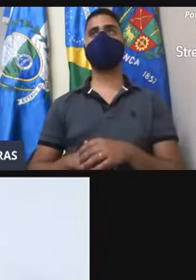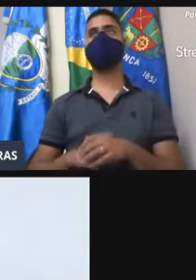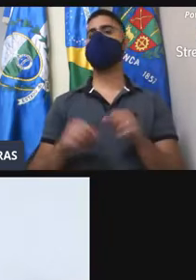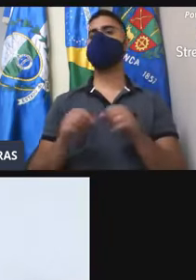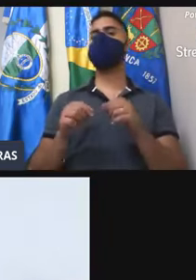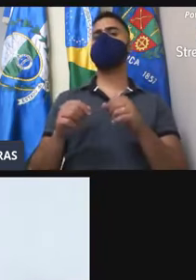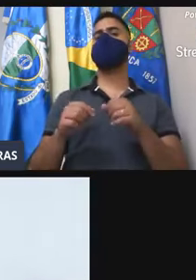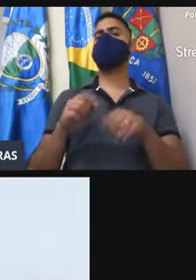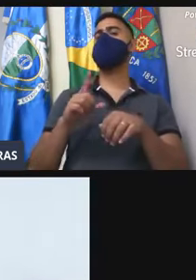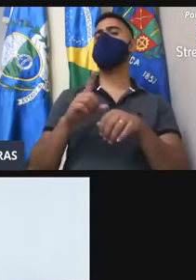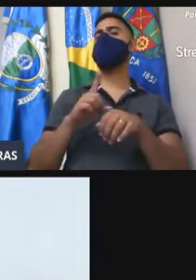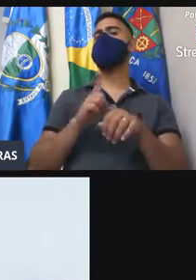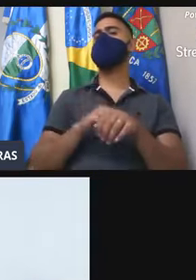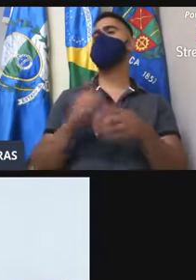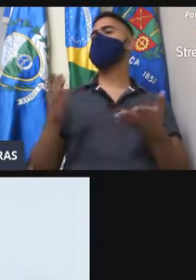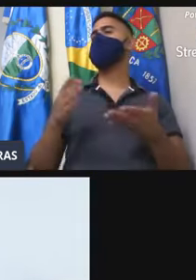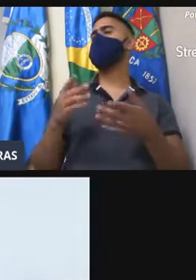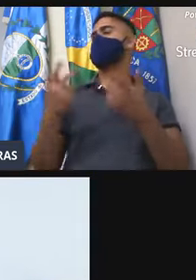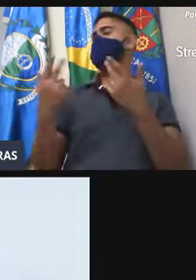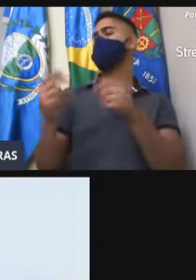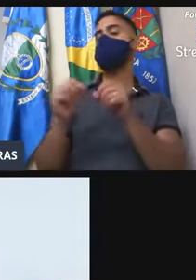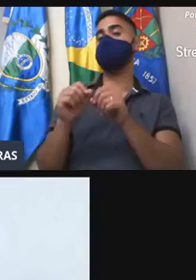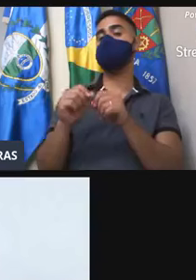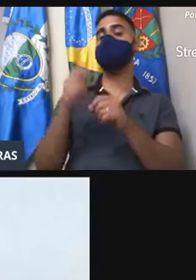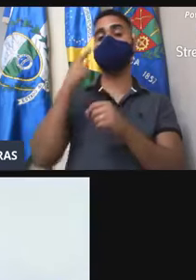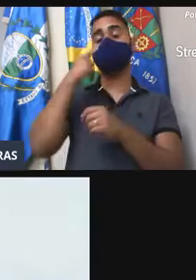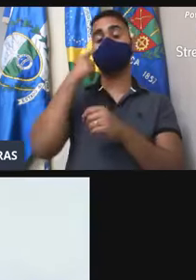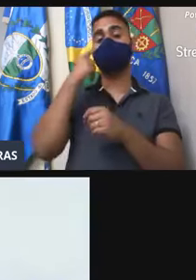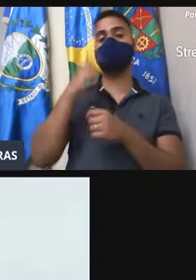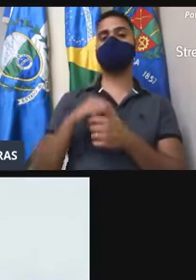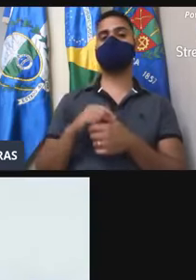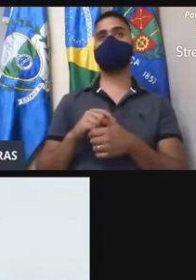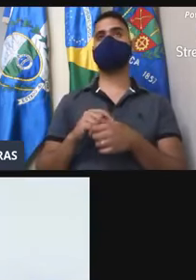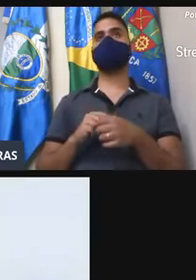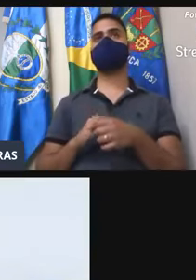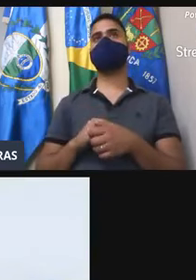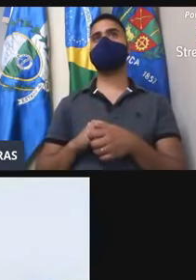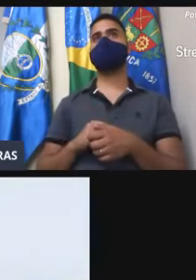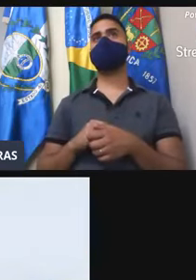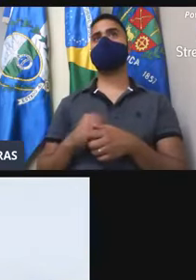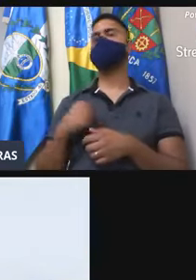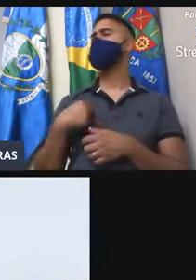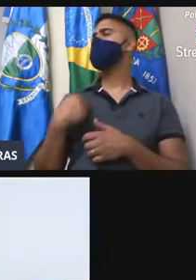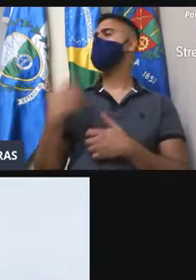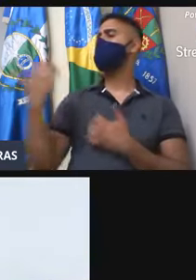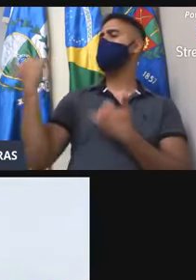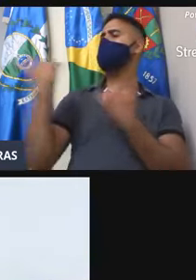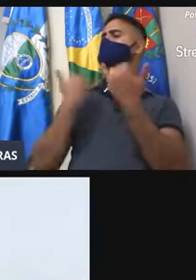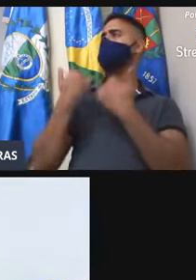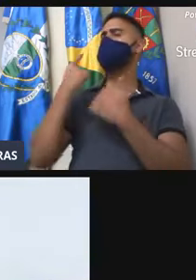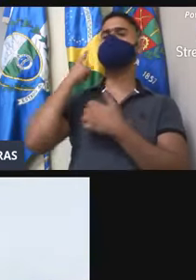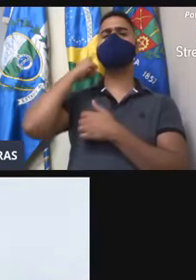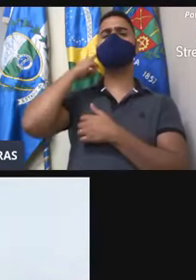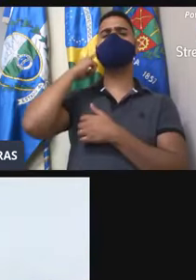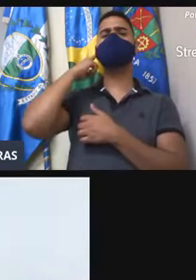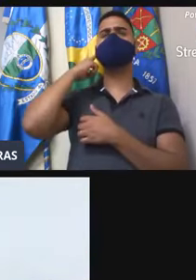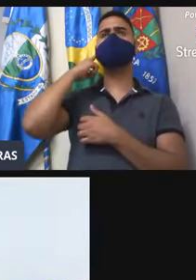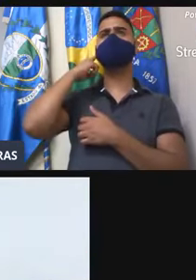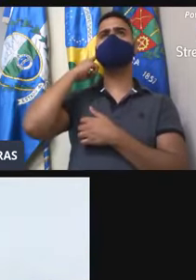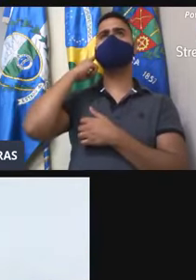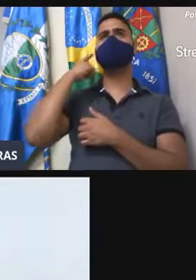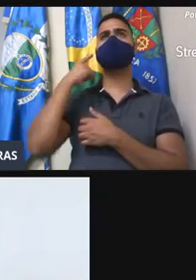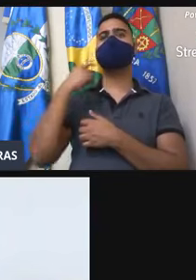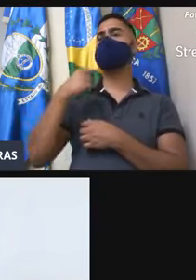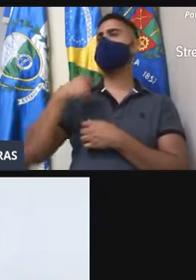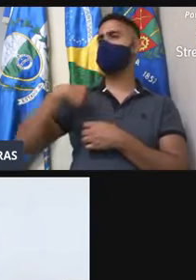apelativa como a de que a gente presenciou. Eu recebi alguns relatos em que foram